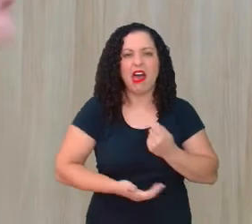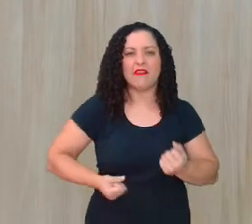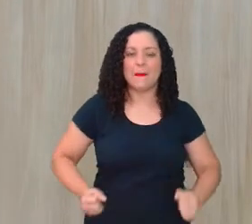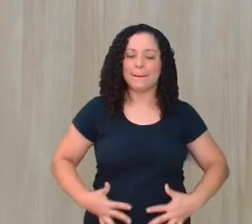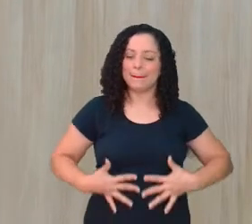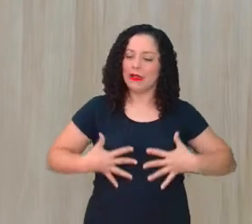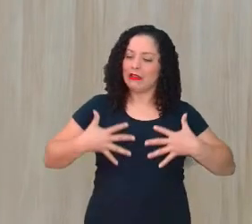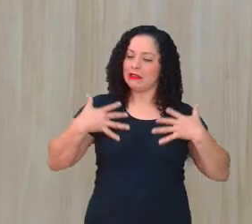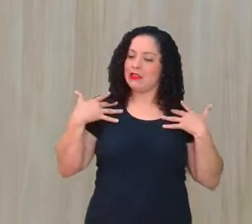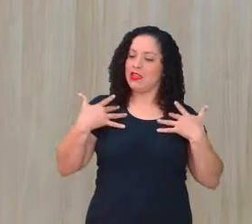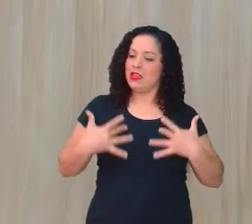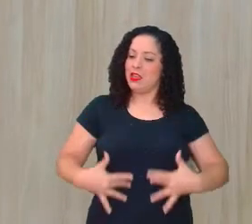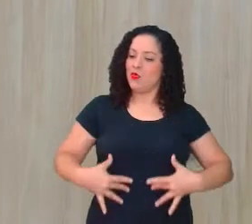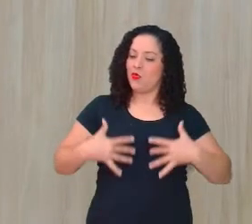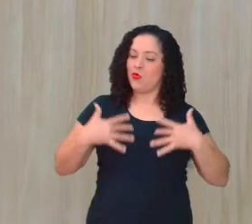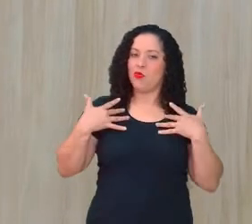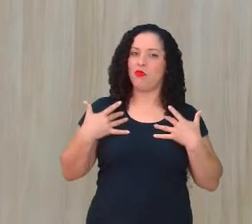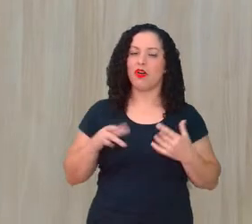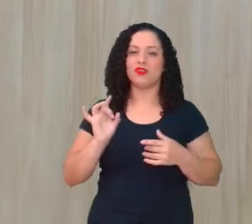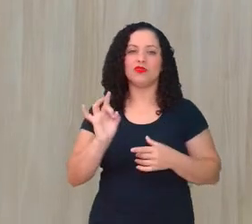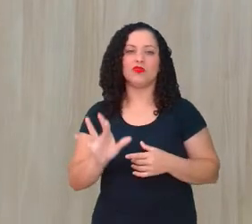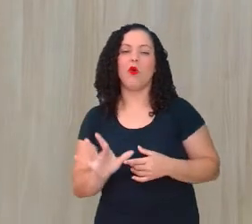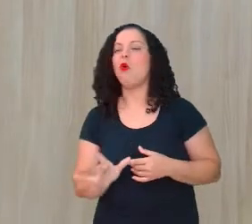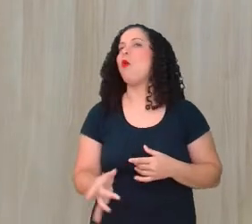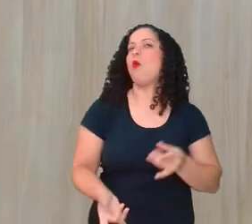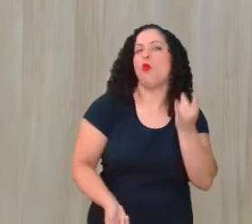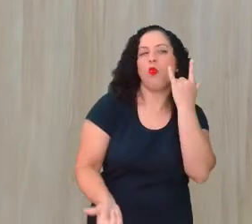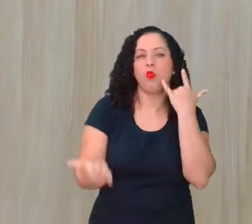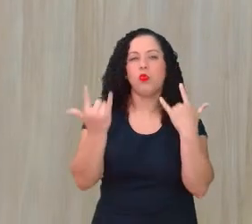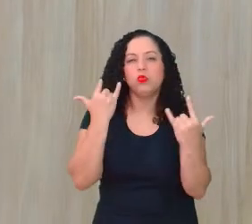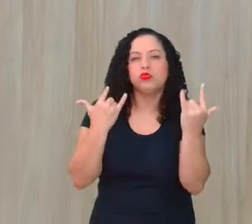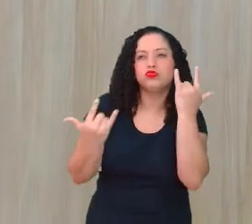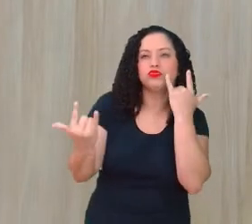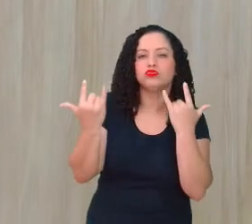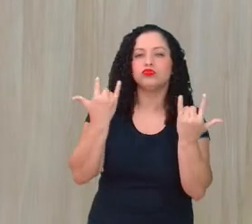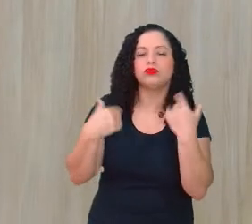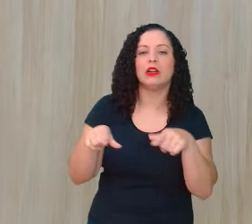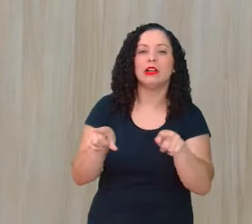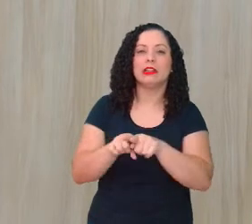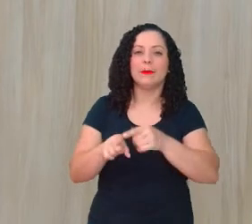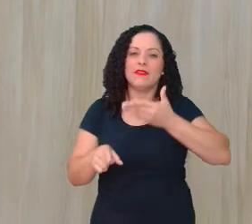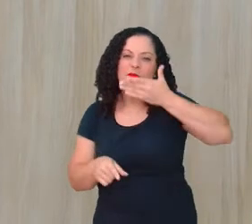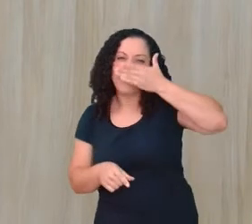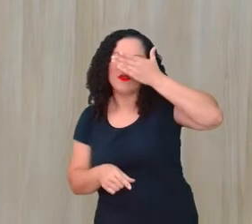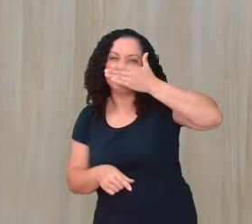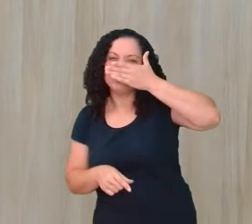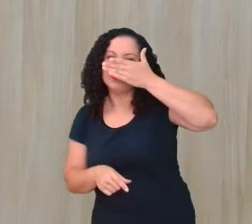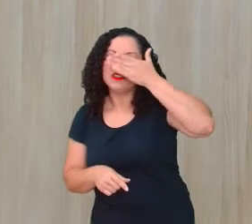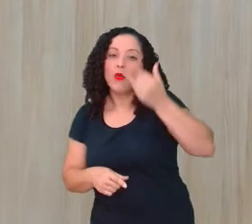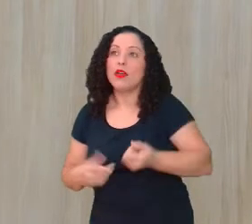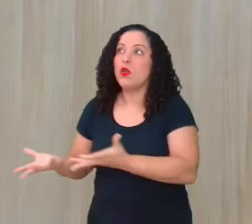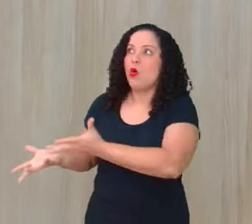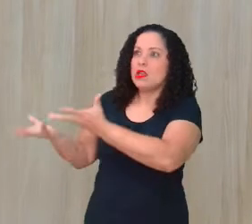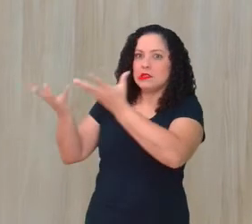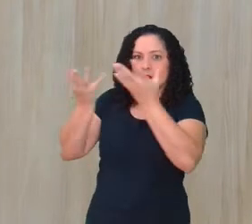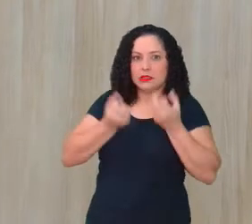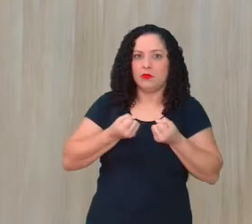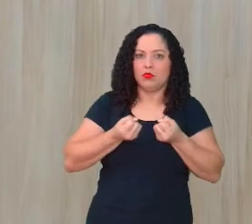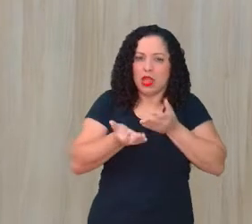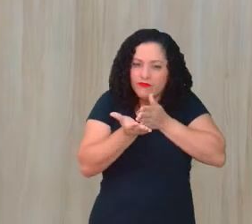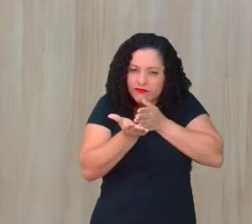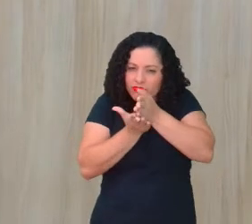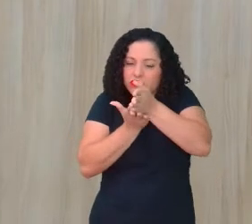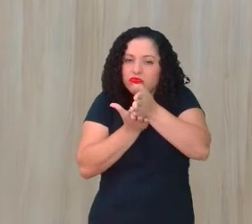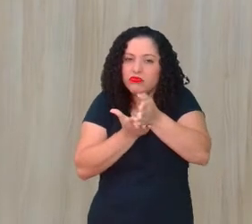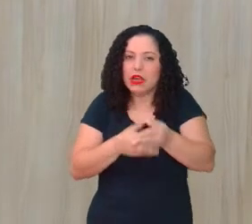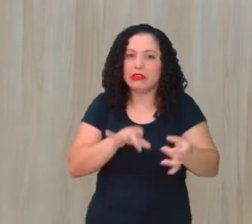prazeres carnais, aquela coisa toda, agora que eu me converto ali ao protestantismo, né? Eu vou abandonar tudo aquilo ali e